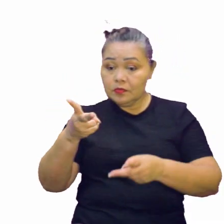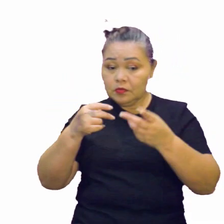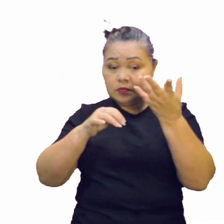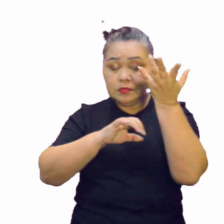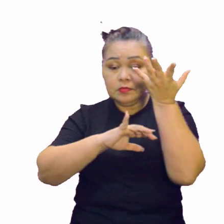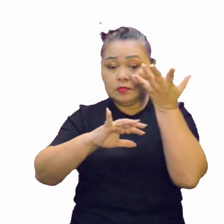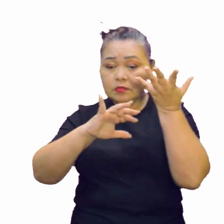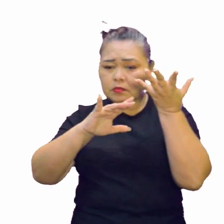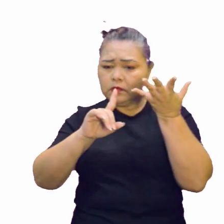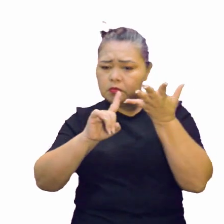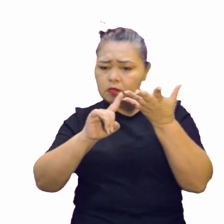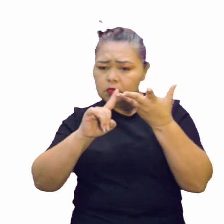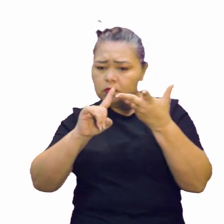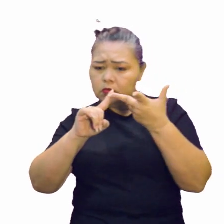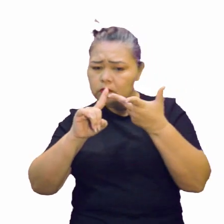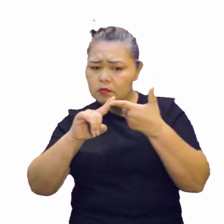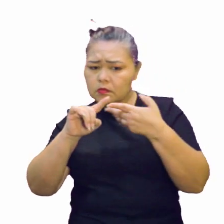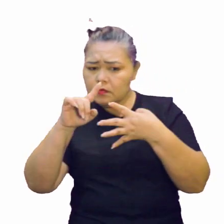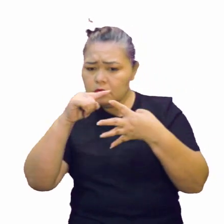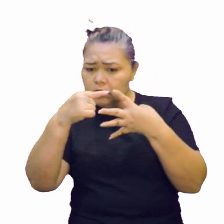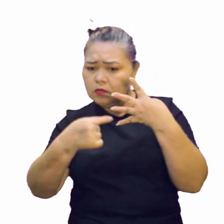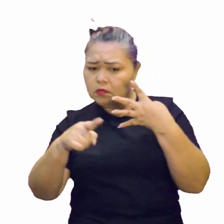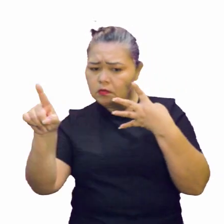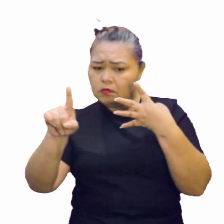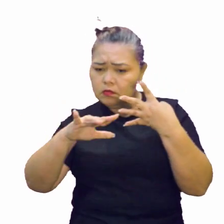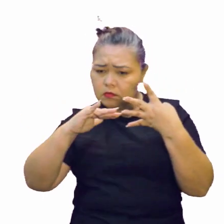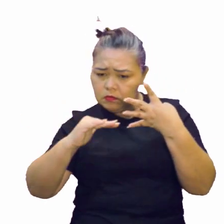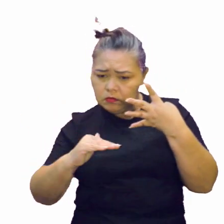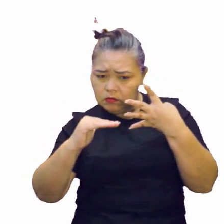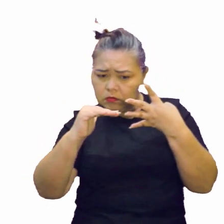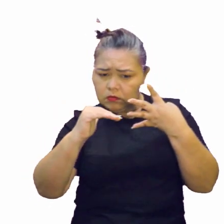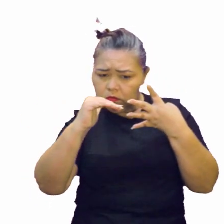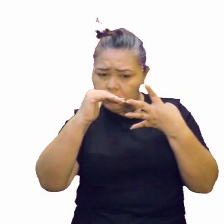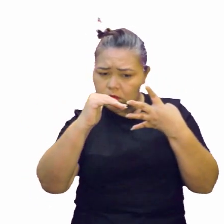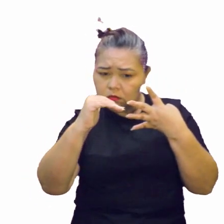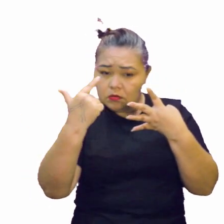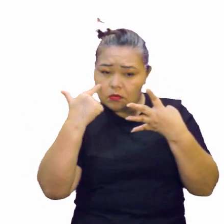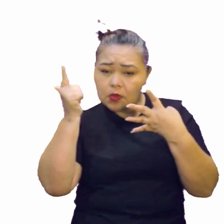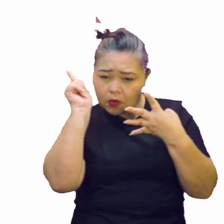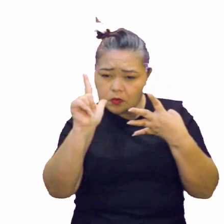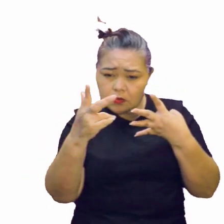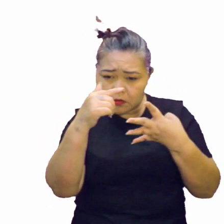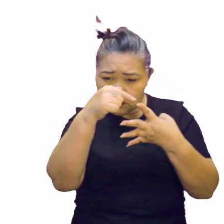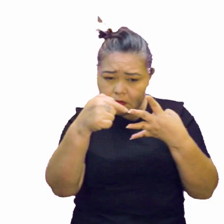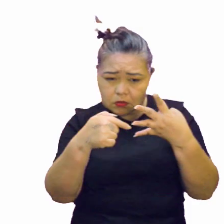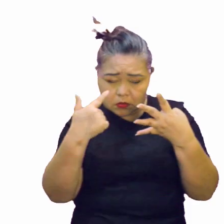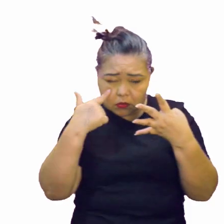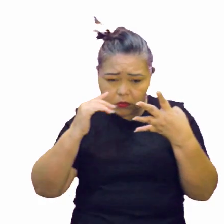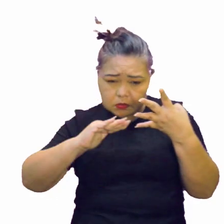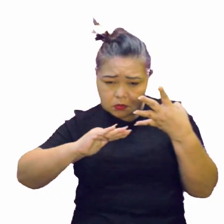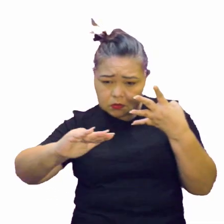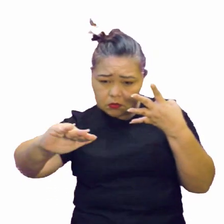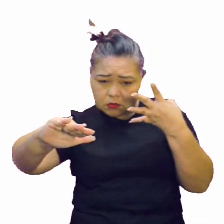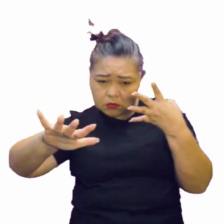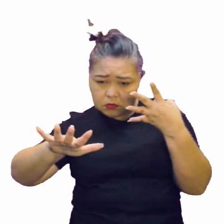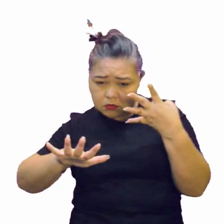2, 3, 4 estratificações aí. Vocês conseguiram ver a estratificação? Tem